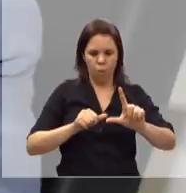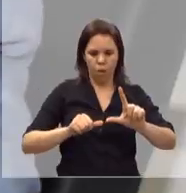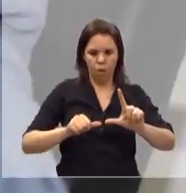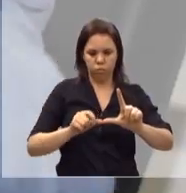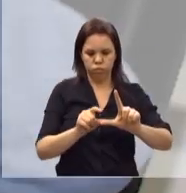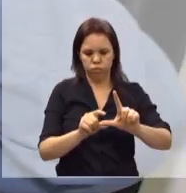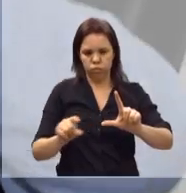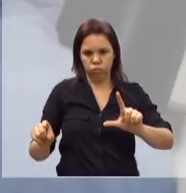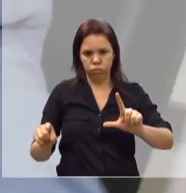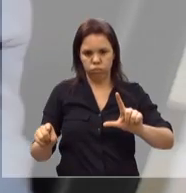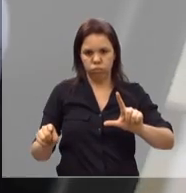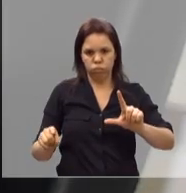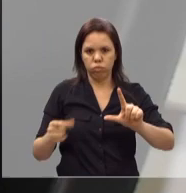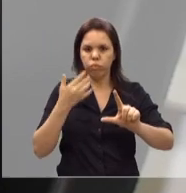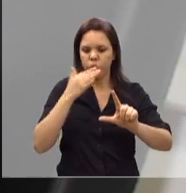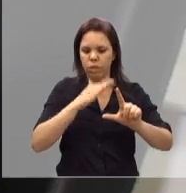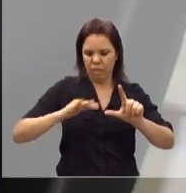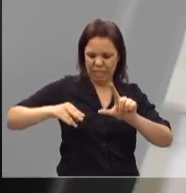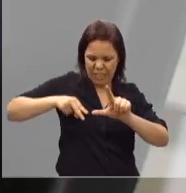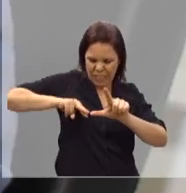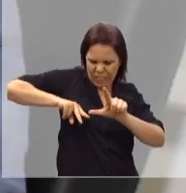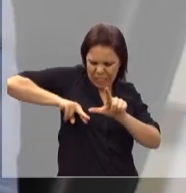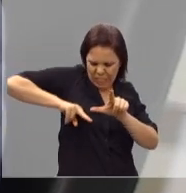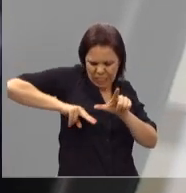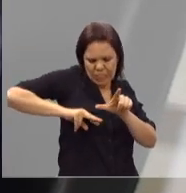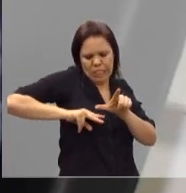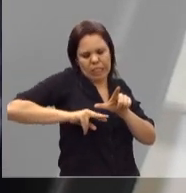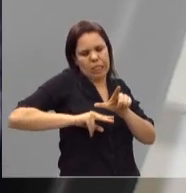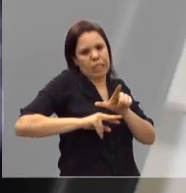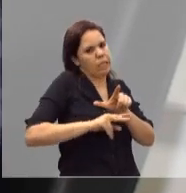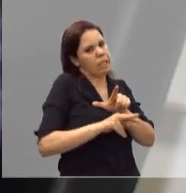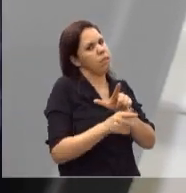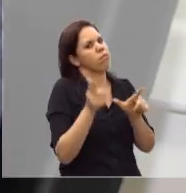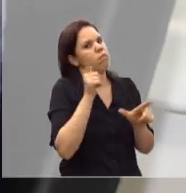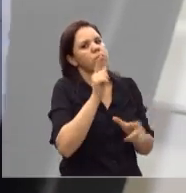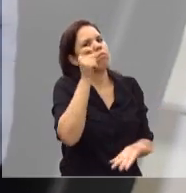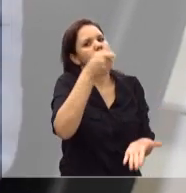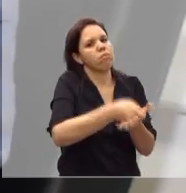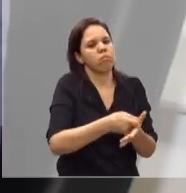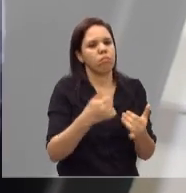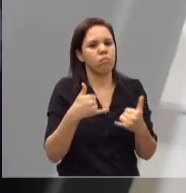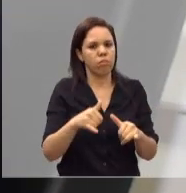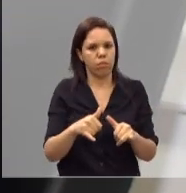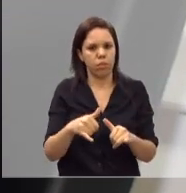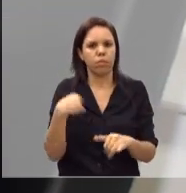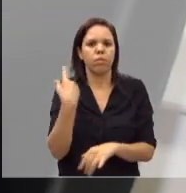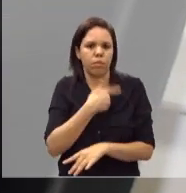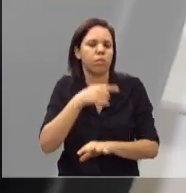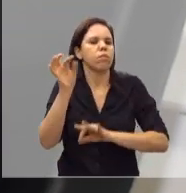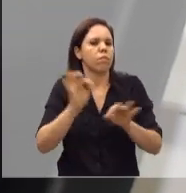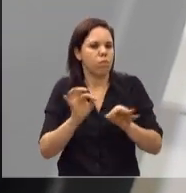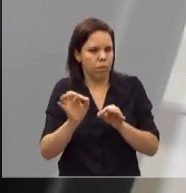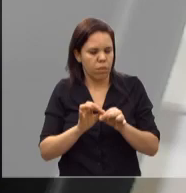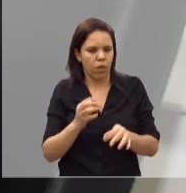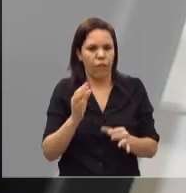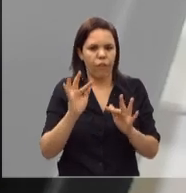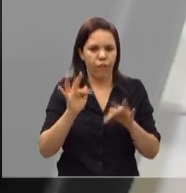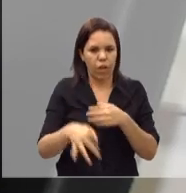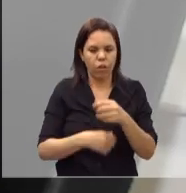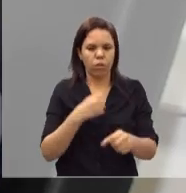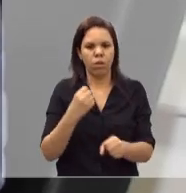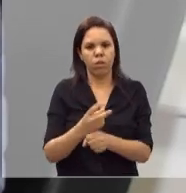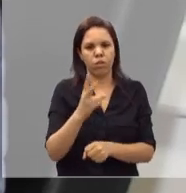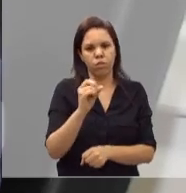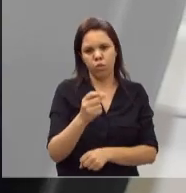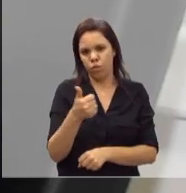A criança tem que se arrastar por debaixo da catraca para não pagar o ônibus. Então nós fizemos entre final de 2001 e começo de